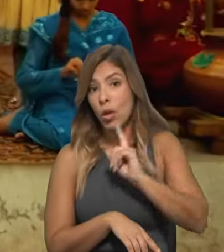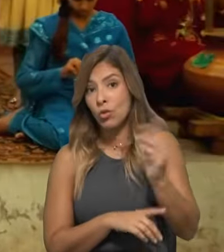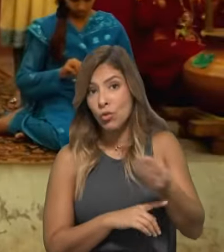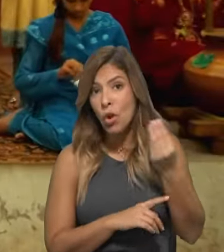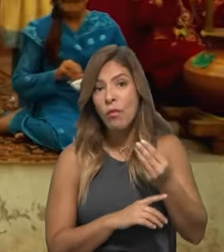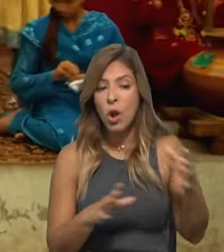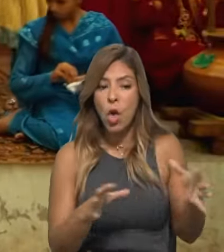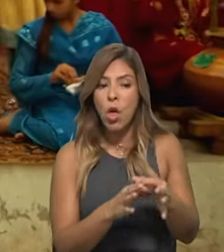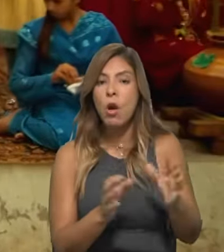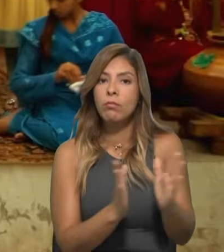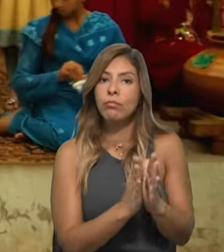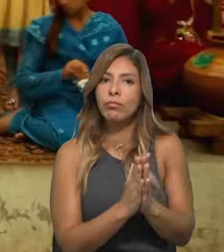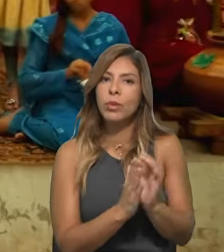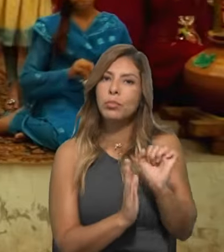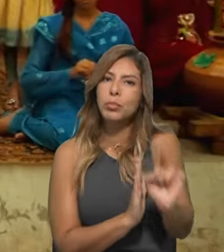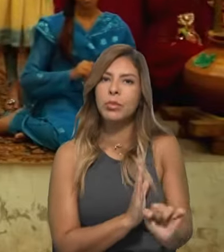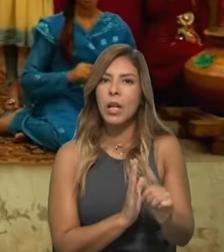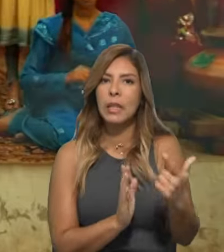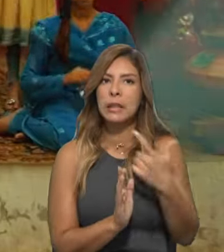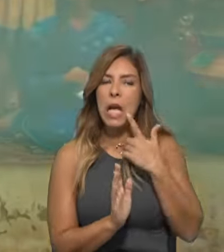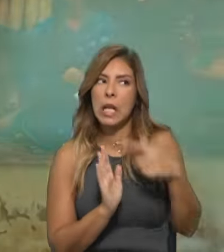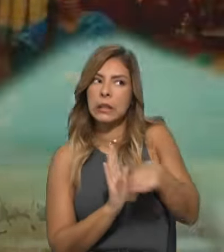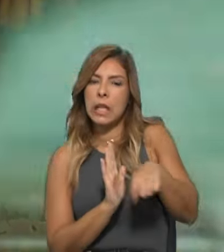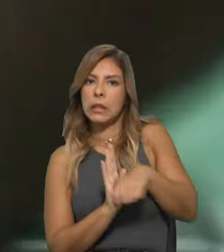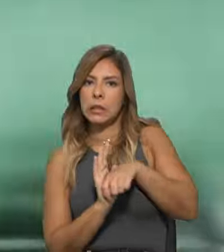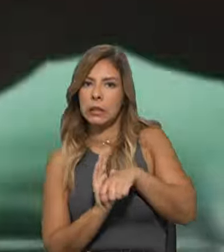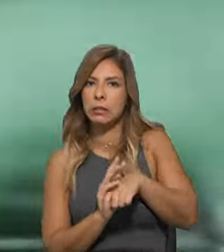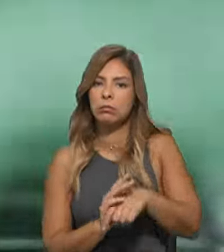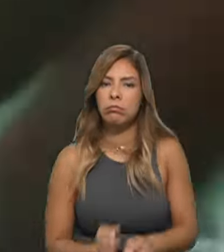minorias religiosas que enfrentam uma dupla ameaça.